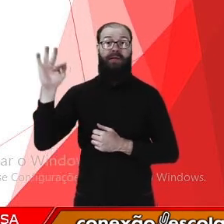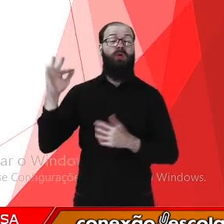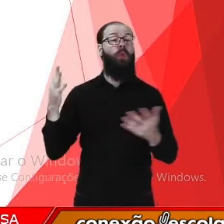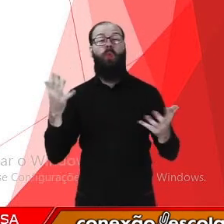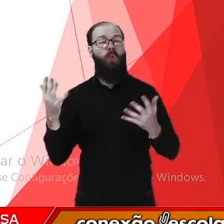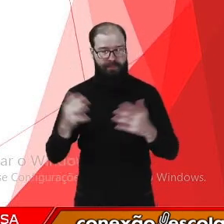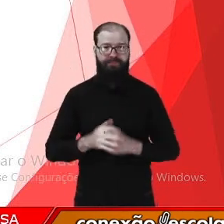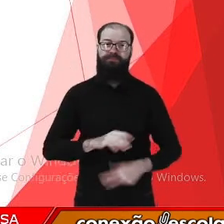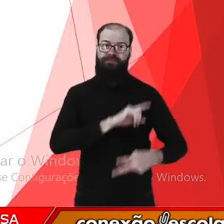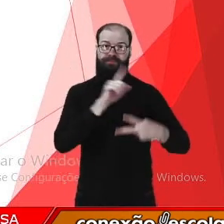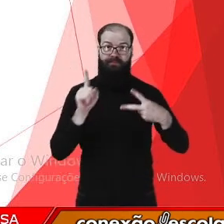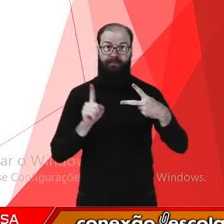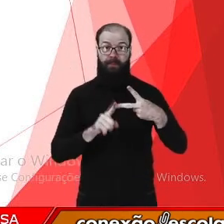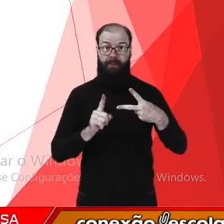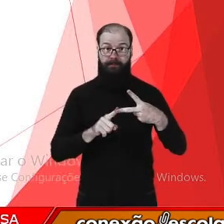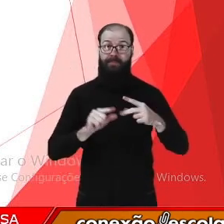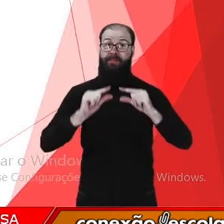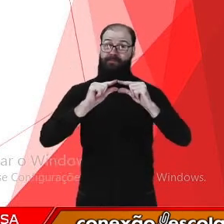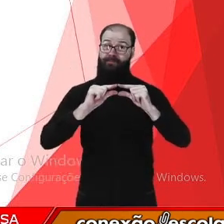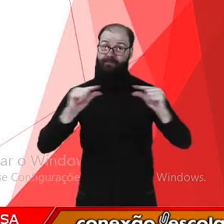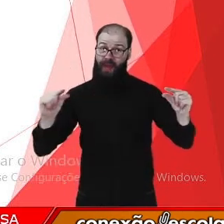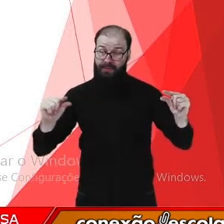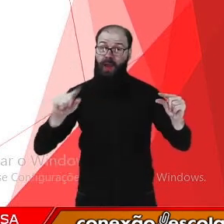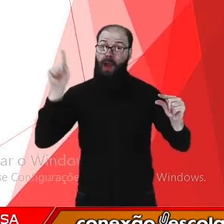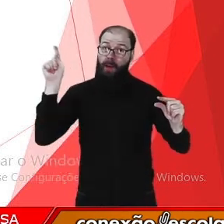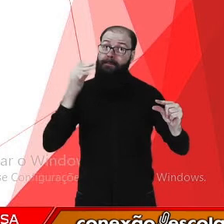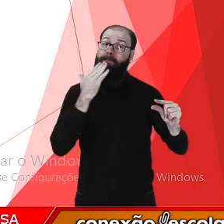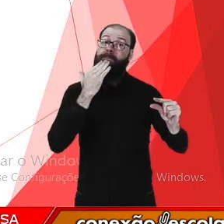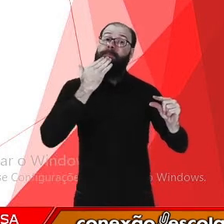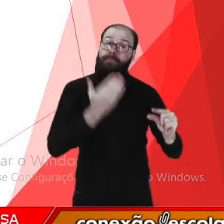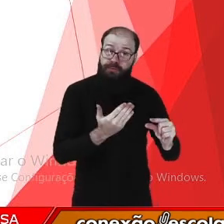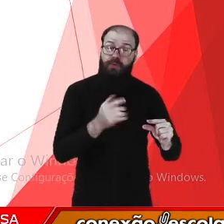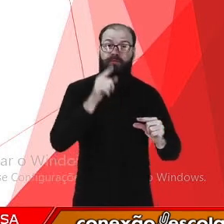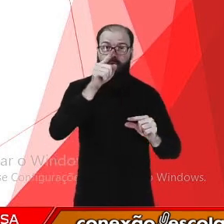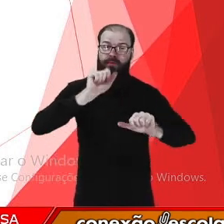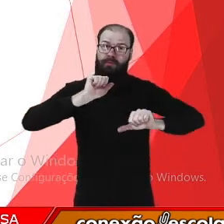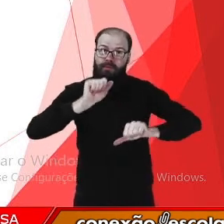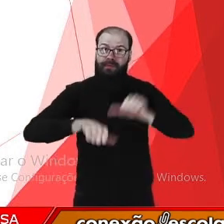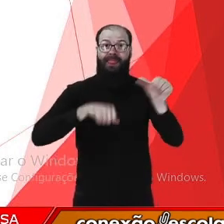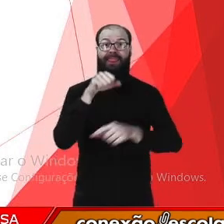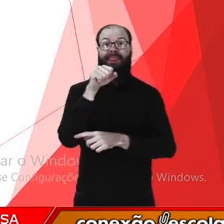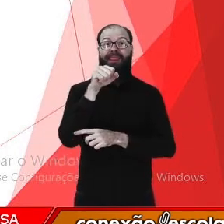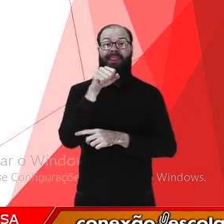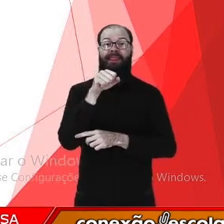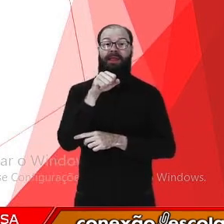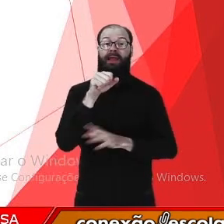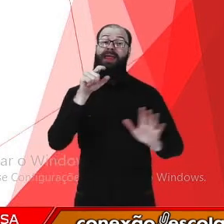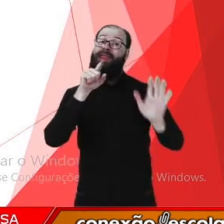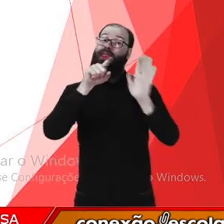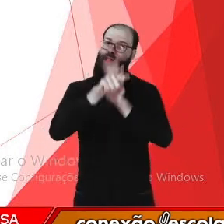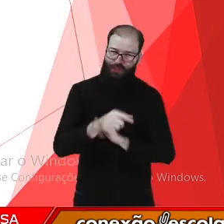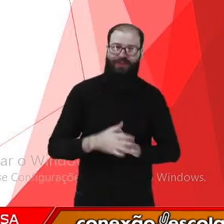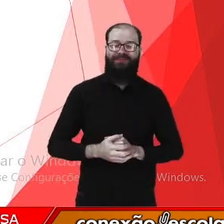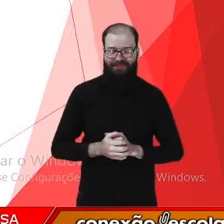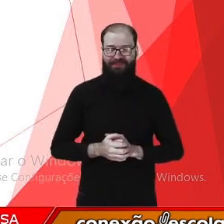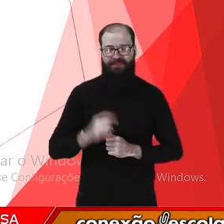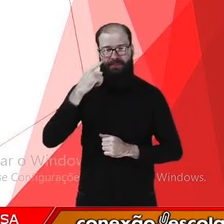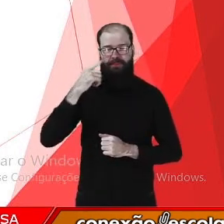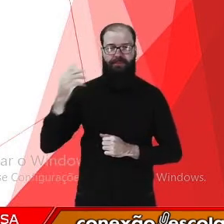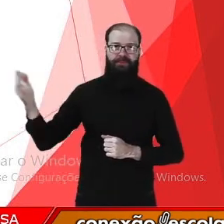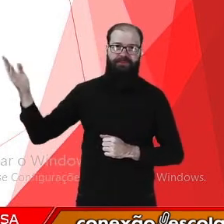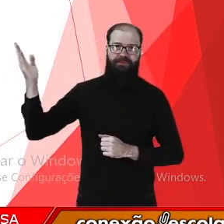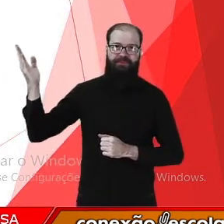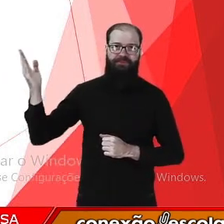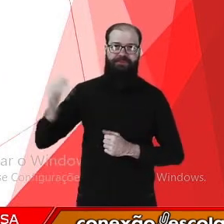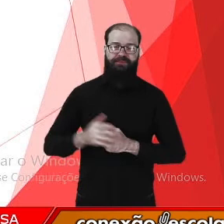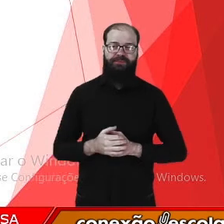2, passe a frase abaixo para a interrogativa. She can't understand the science exercises. Como que